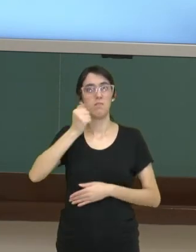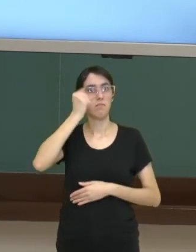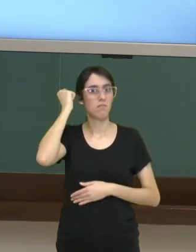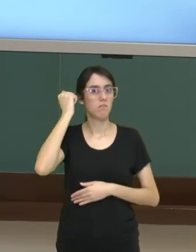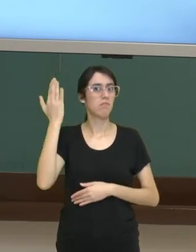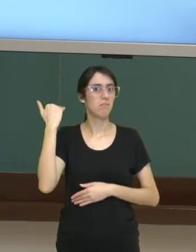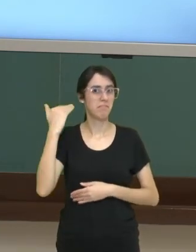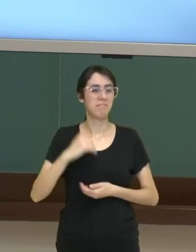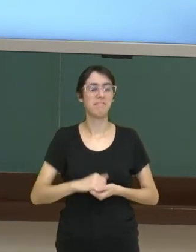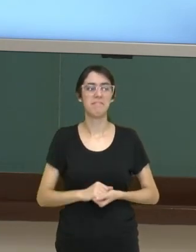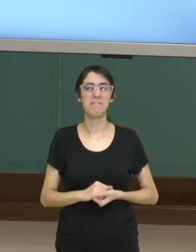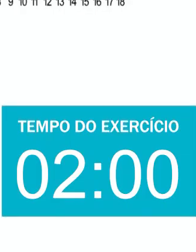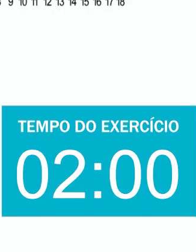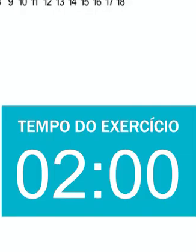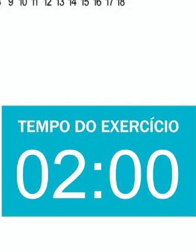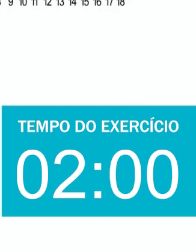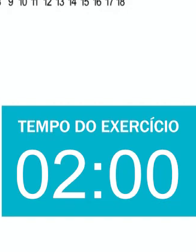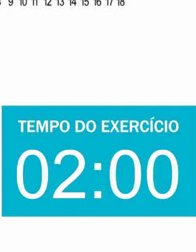de 2020.